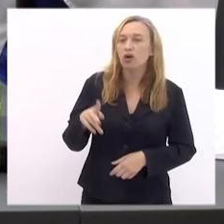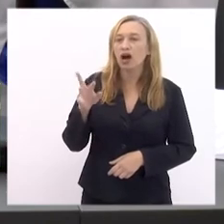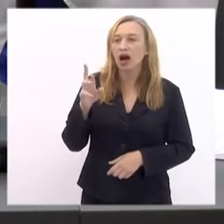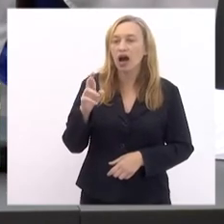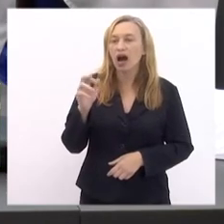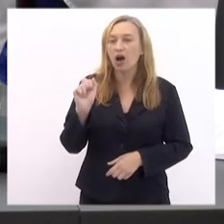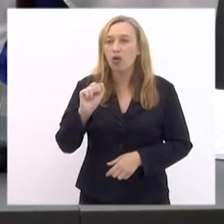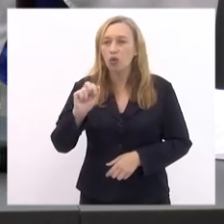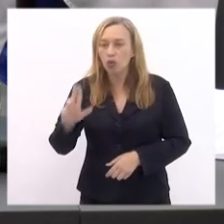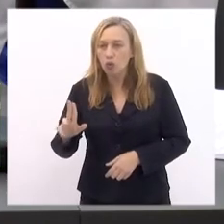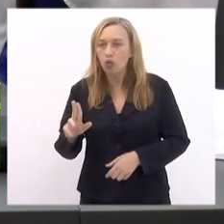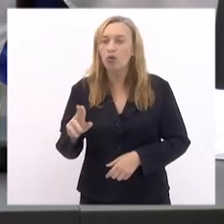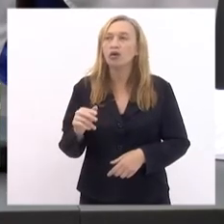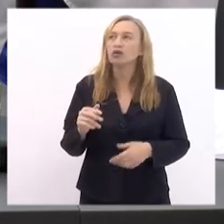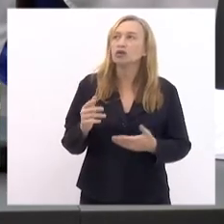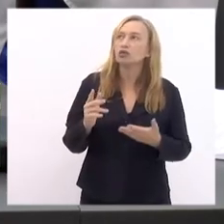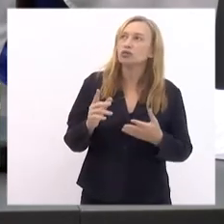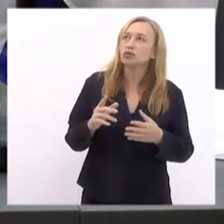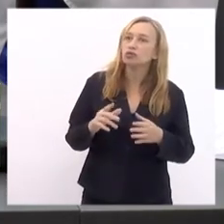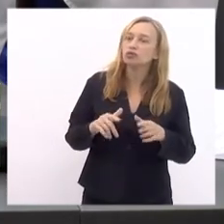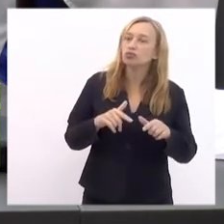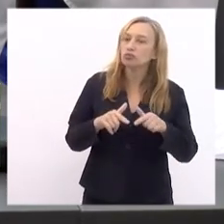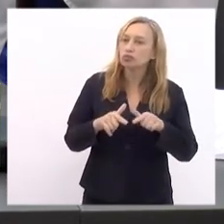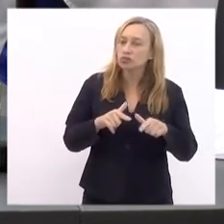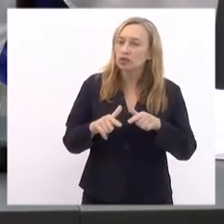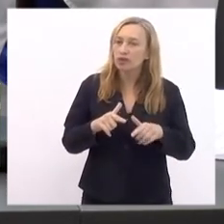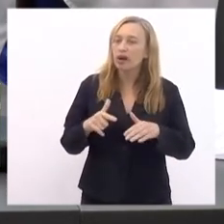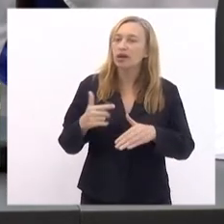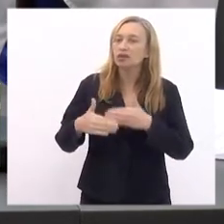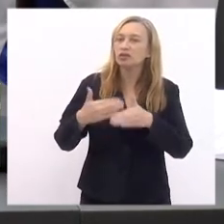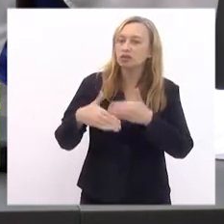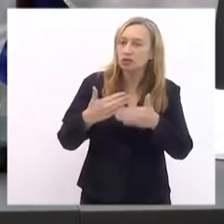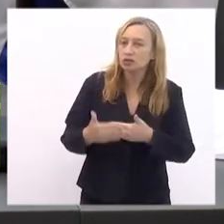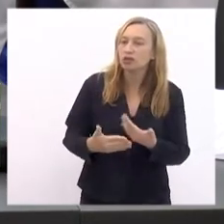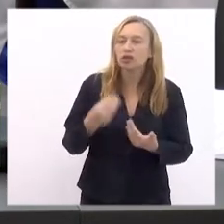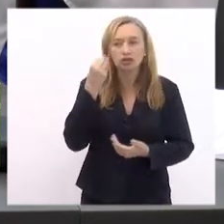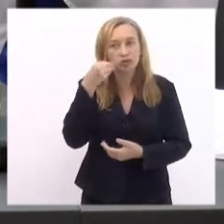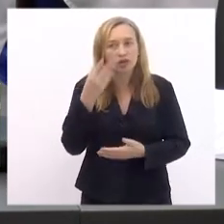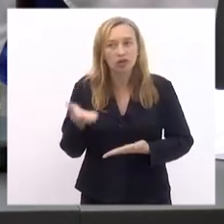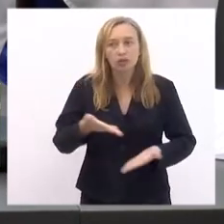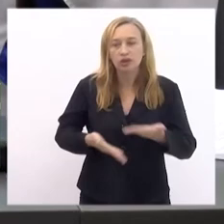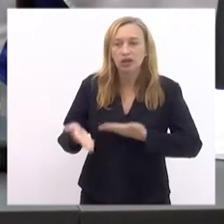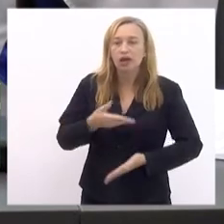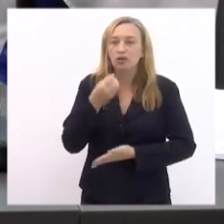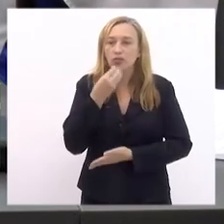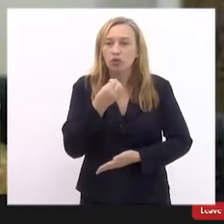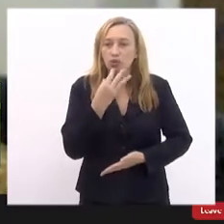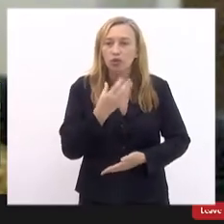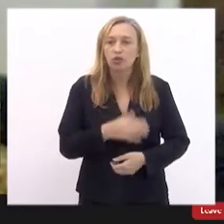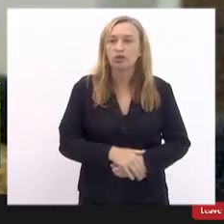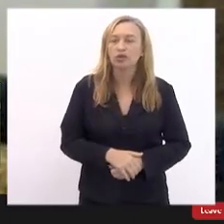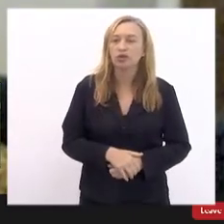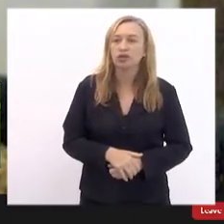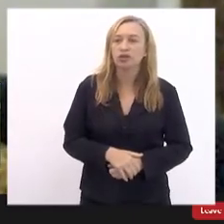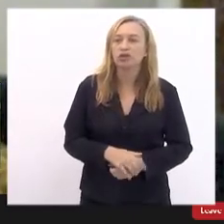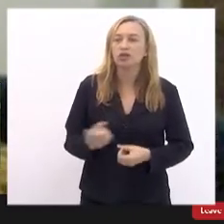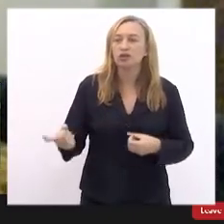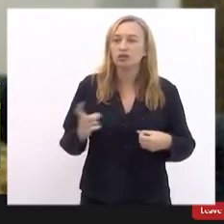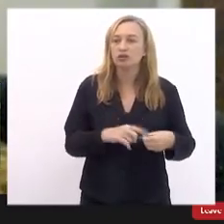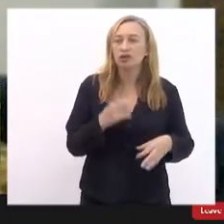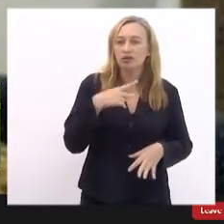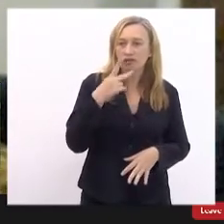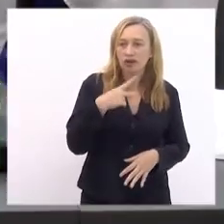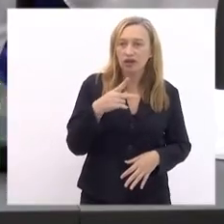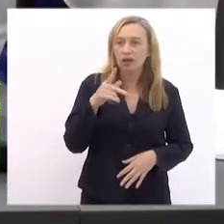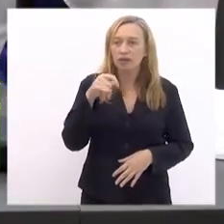mas ter uma jornada para compartilhar experiências pode ser importante. Bom, com certeza ele vai acolher. Eu vou devolver a palavra aqui